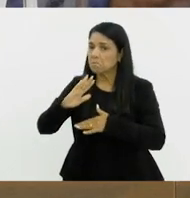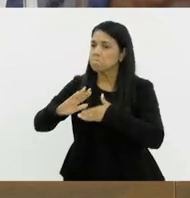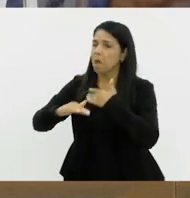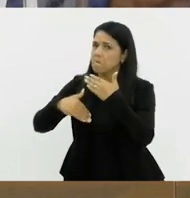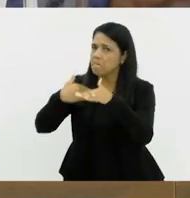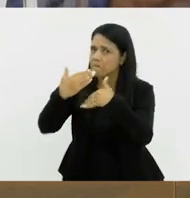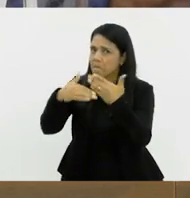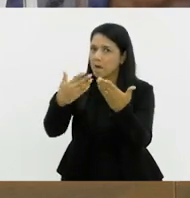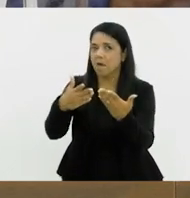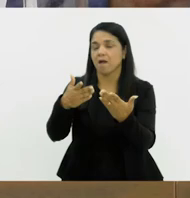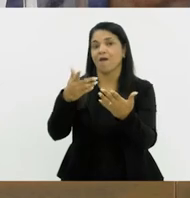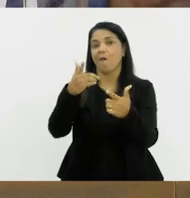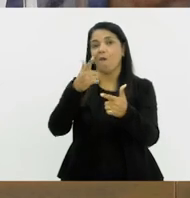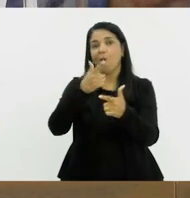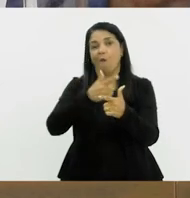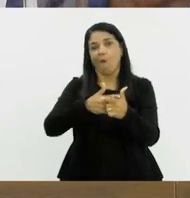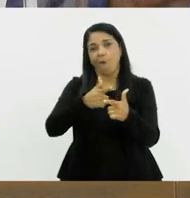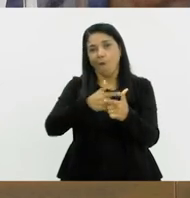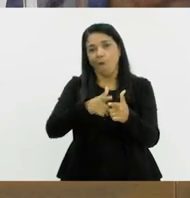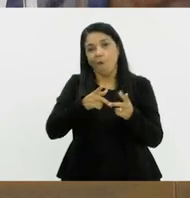era esse o problema ainda, né?